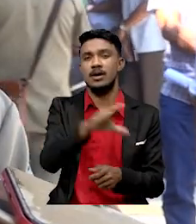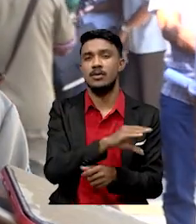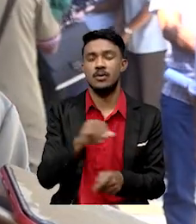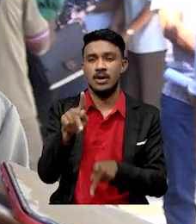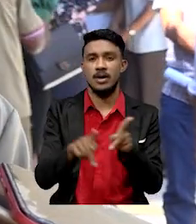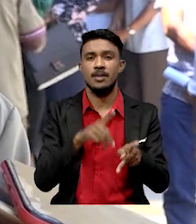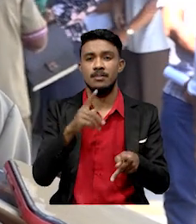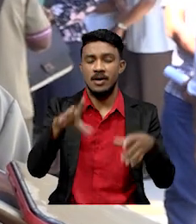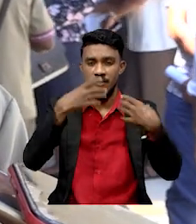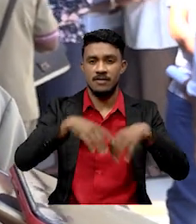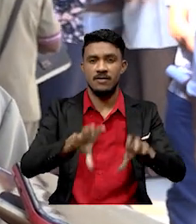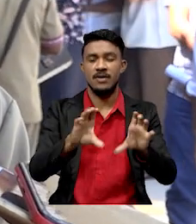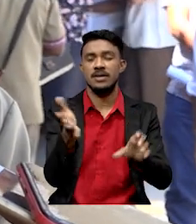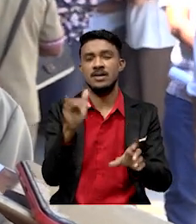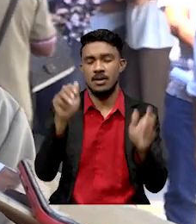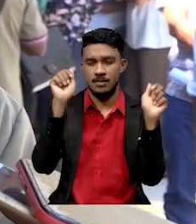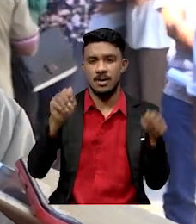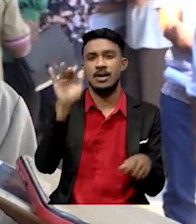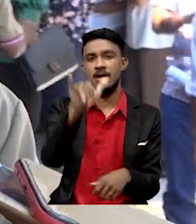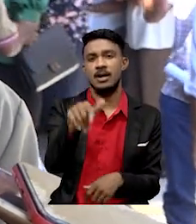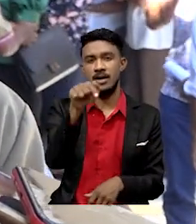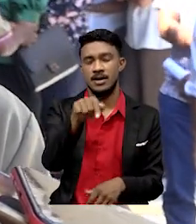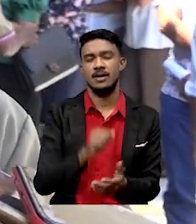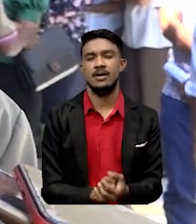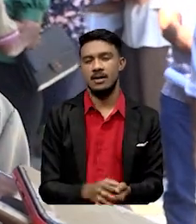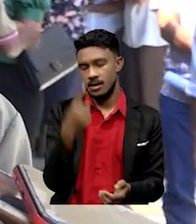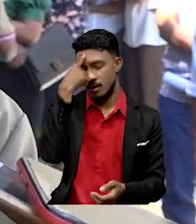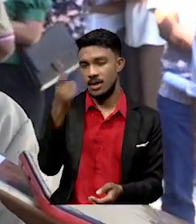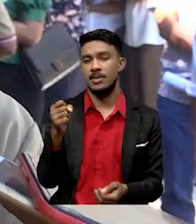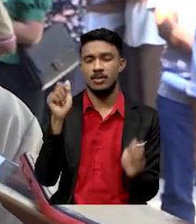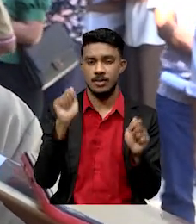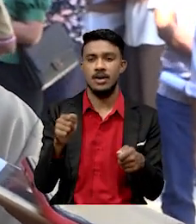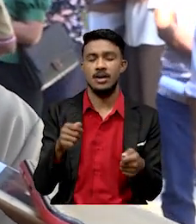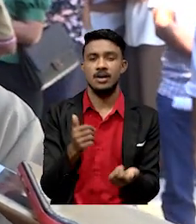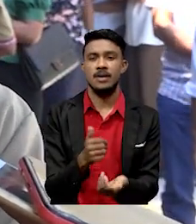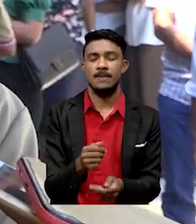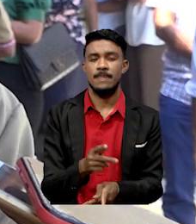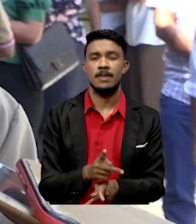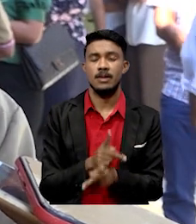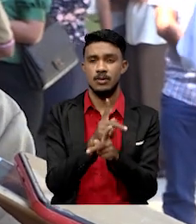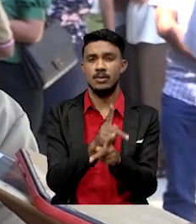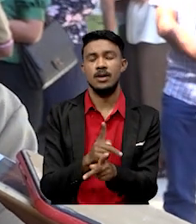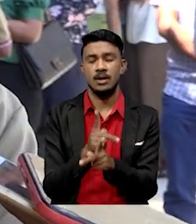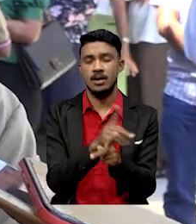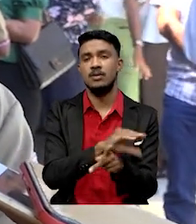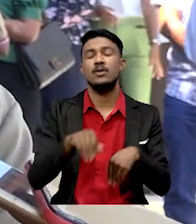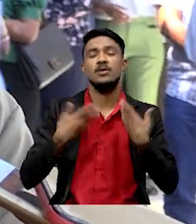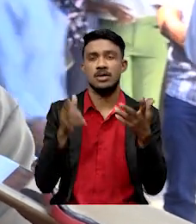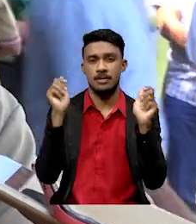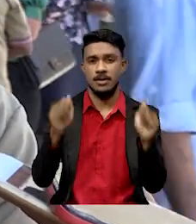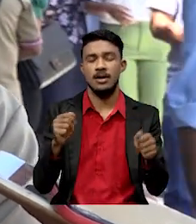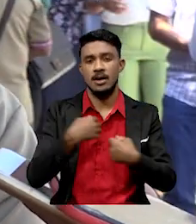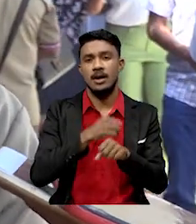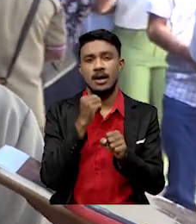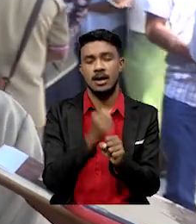loja sire ne mak bel hela iha ne emak bel hela tamba atu facilita correna di akli o insa atu bel